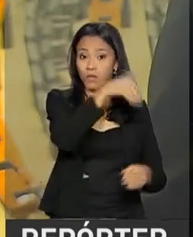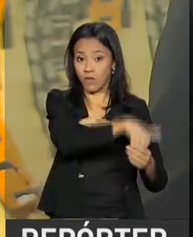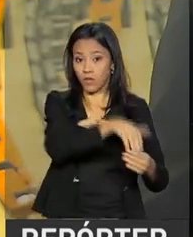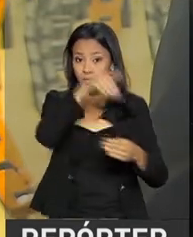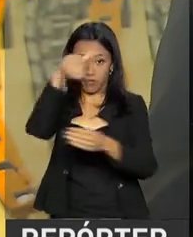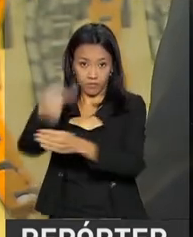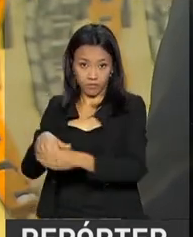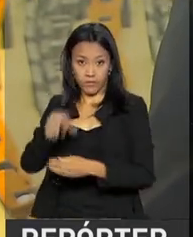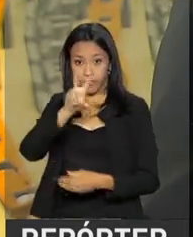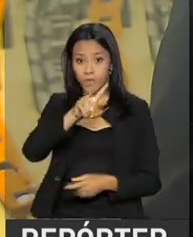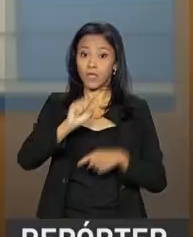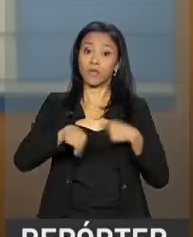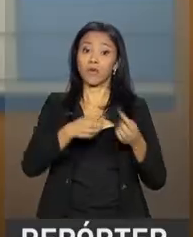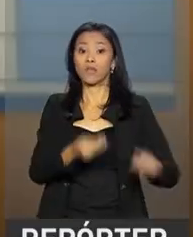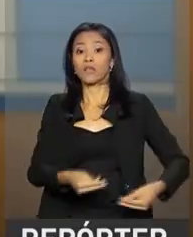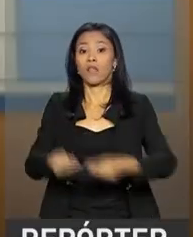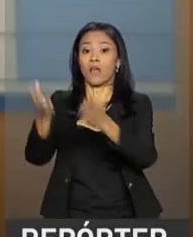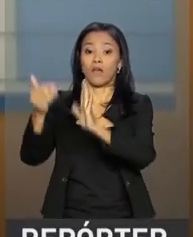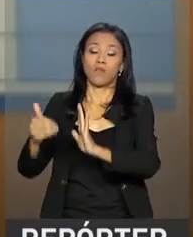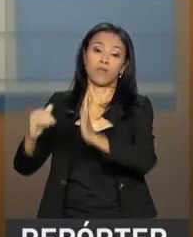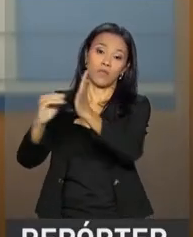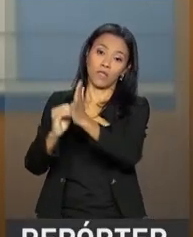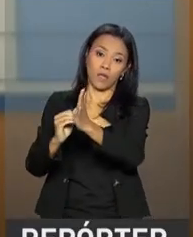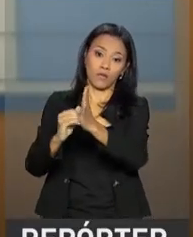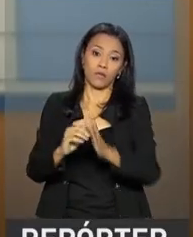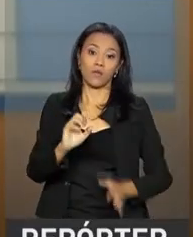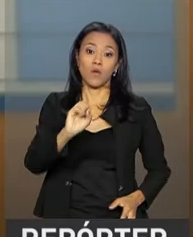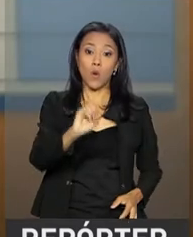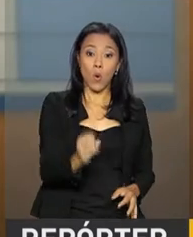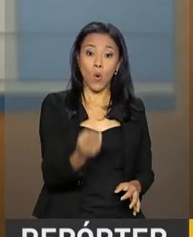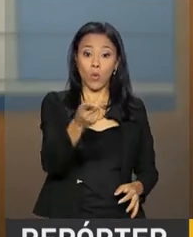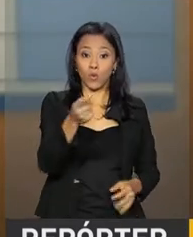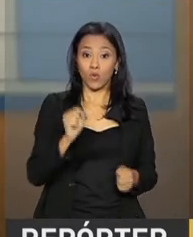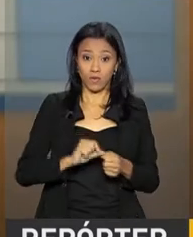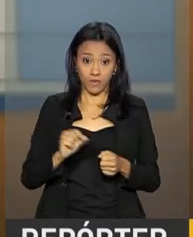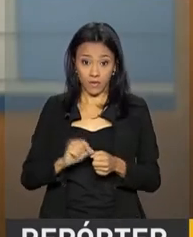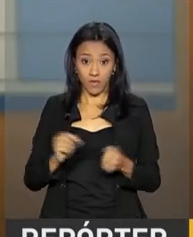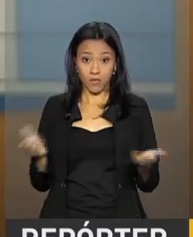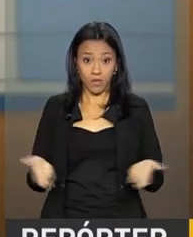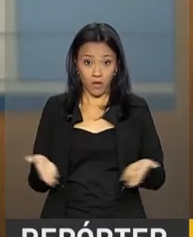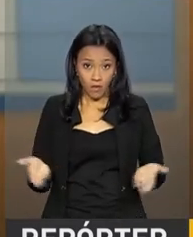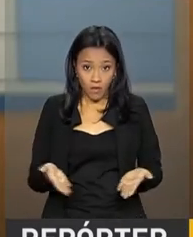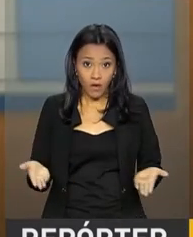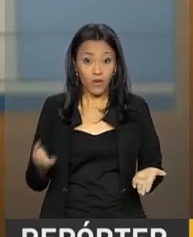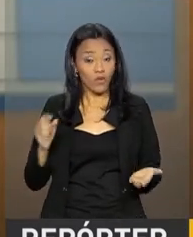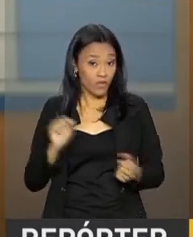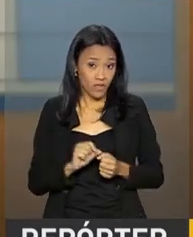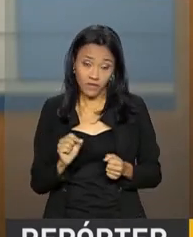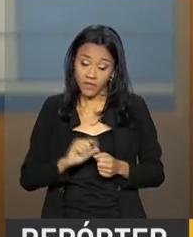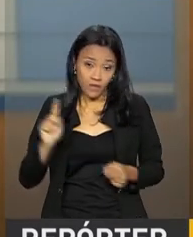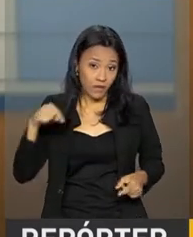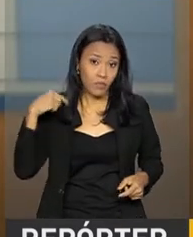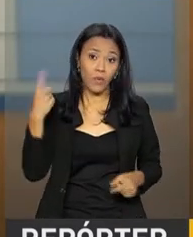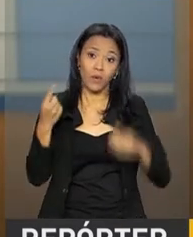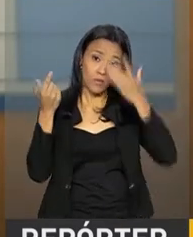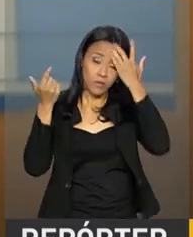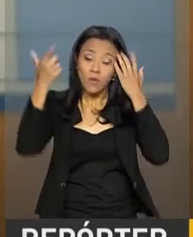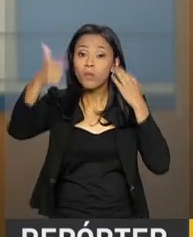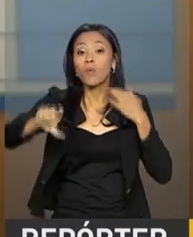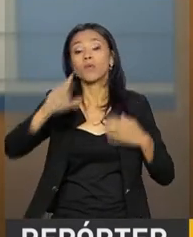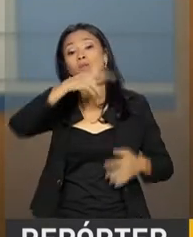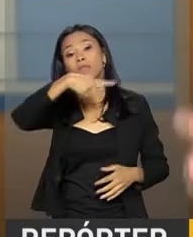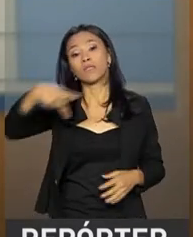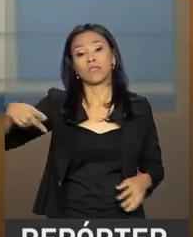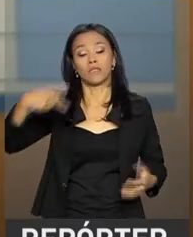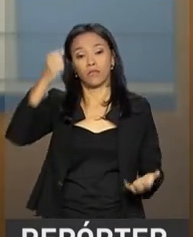segue para análise do senado ou nós fazemos a reforma da previdência agora o ela vai ser feita depois pelo outro presidente da república